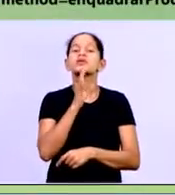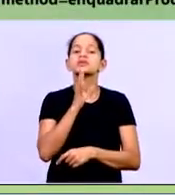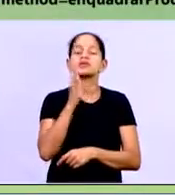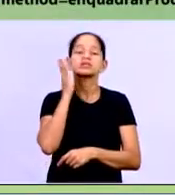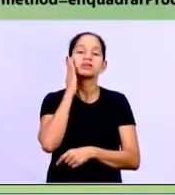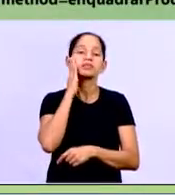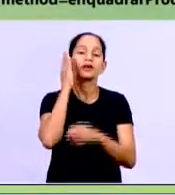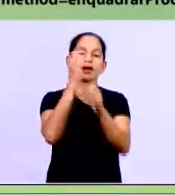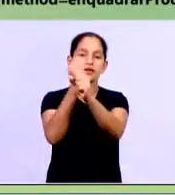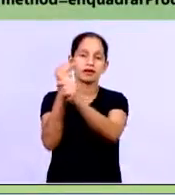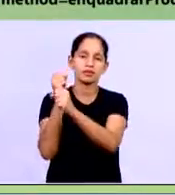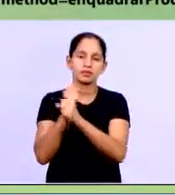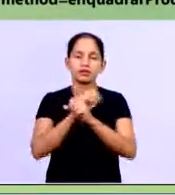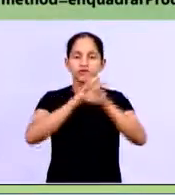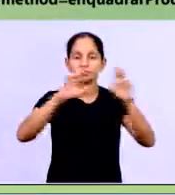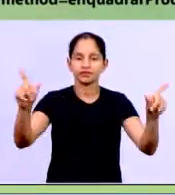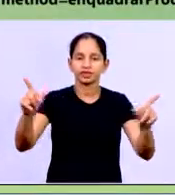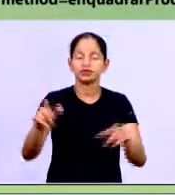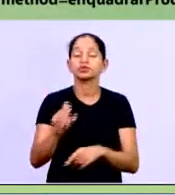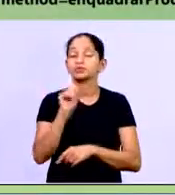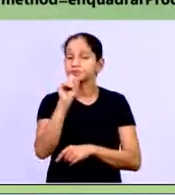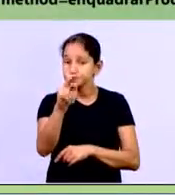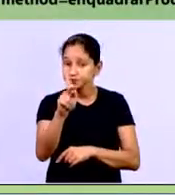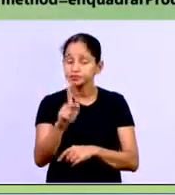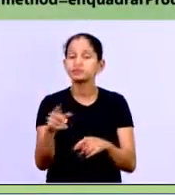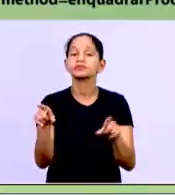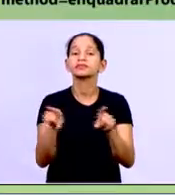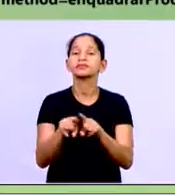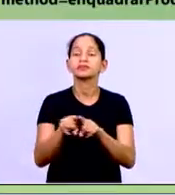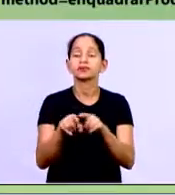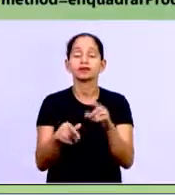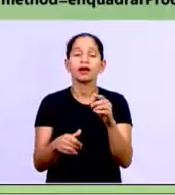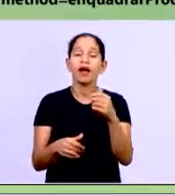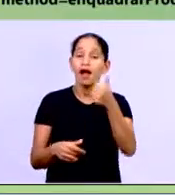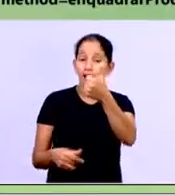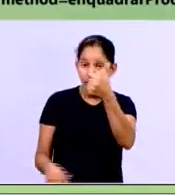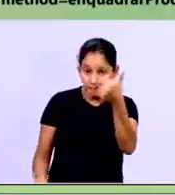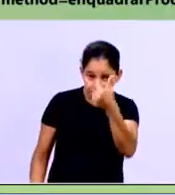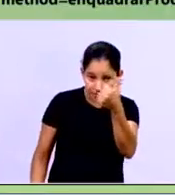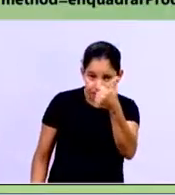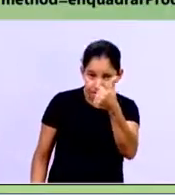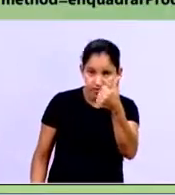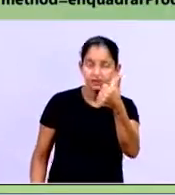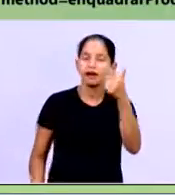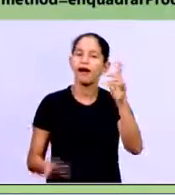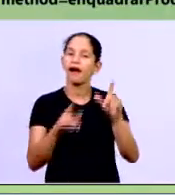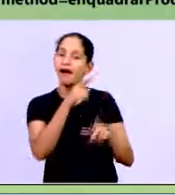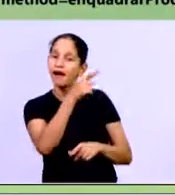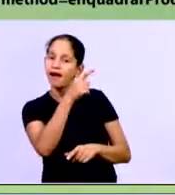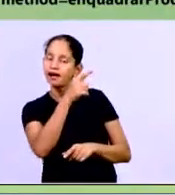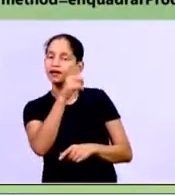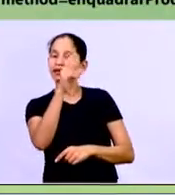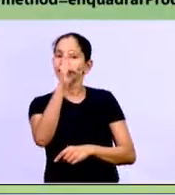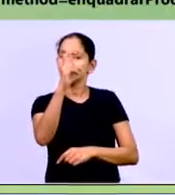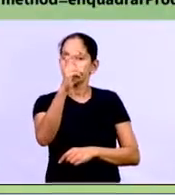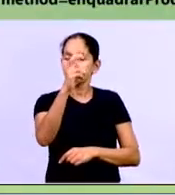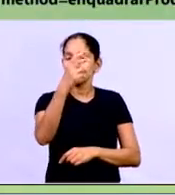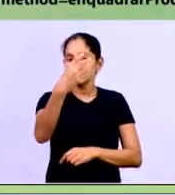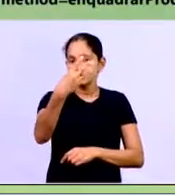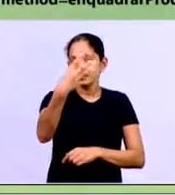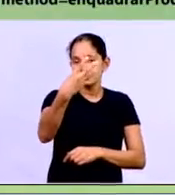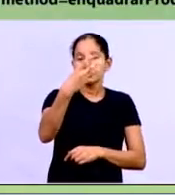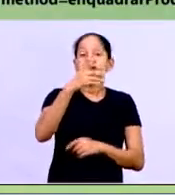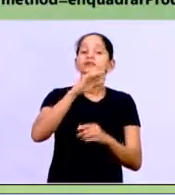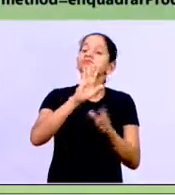calcular. Só para reforçar isso que o Rafael falou, olha só, a primeira prestação que você pagar é de R$ 533. E